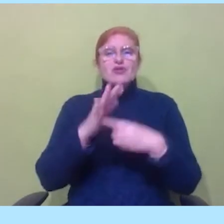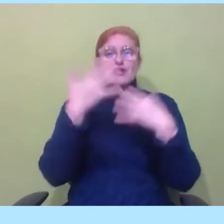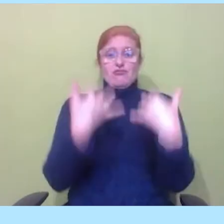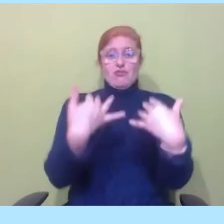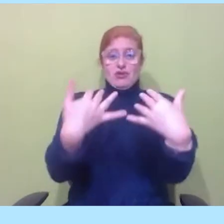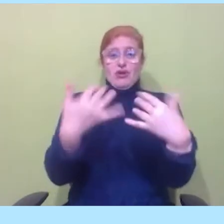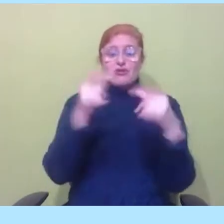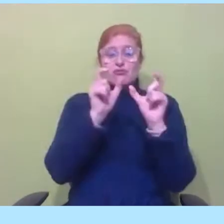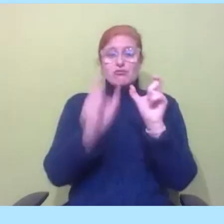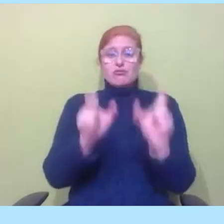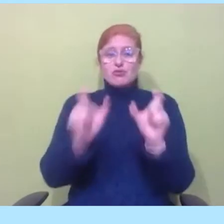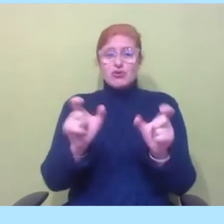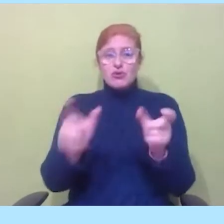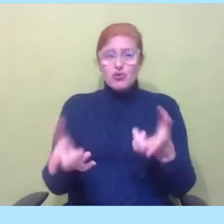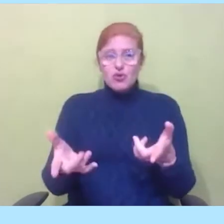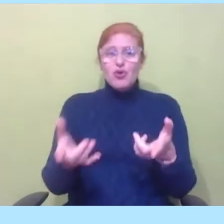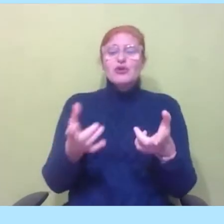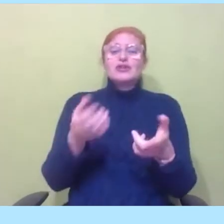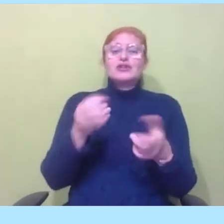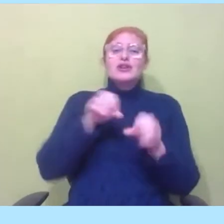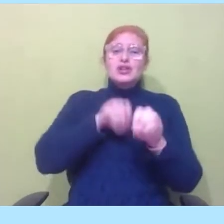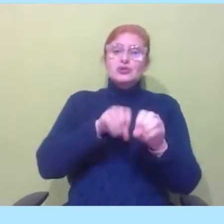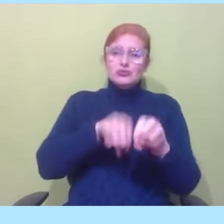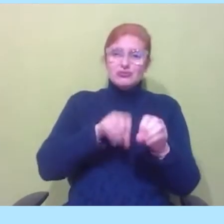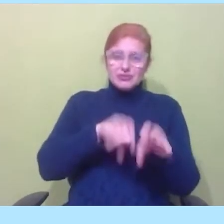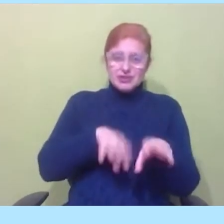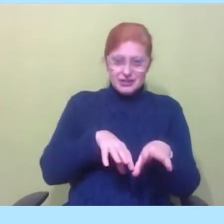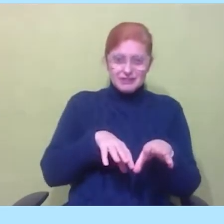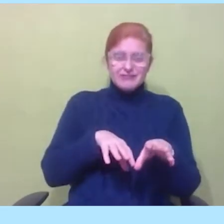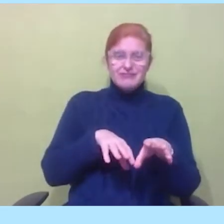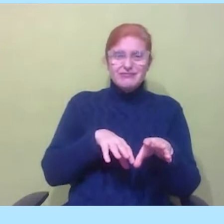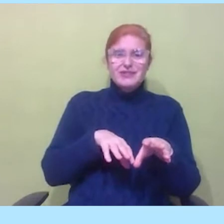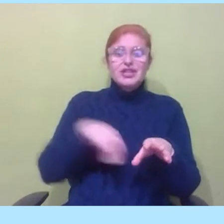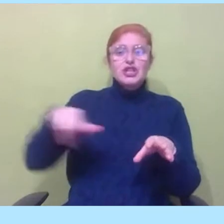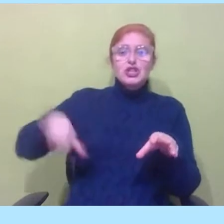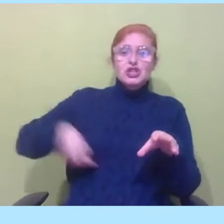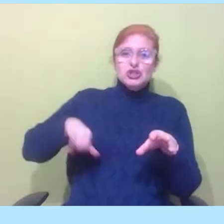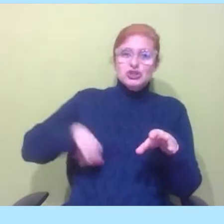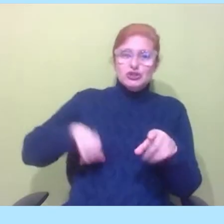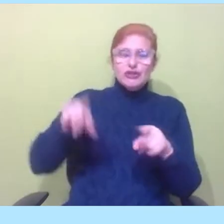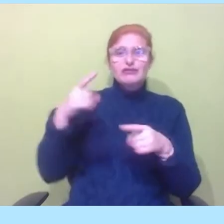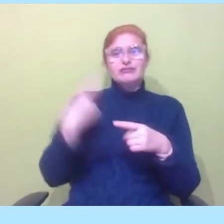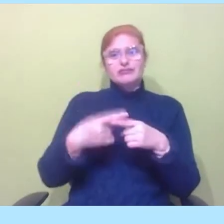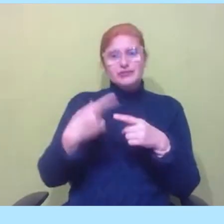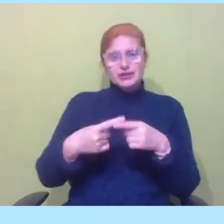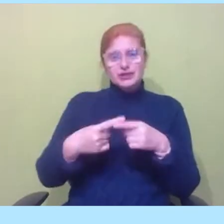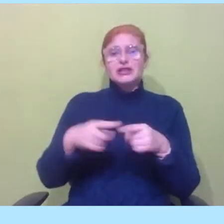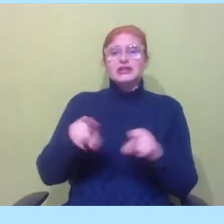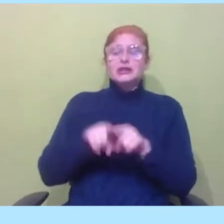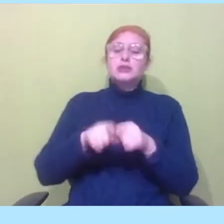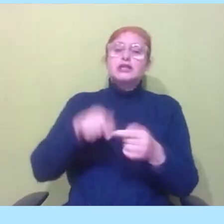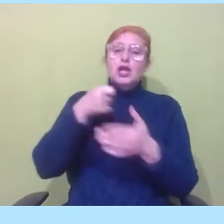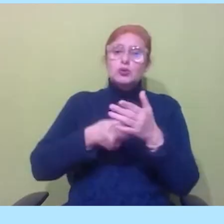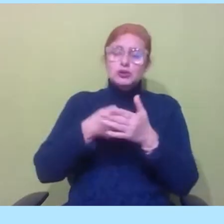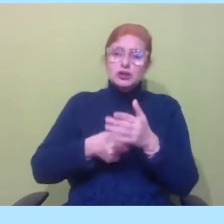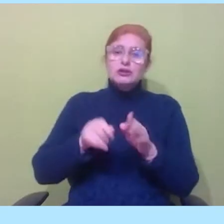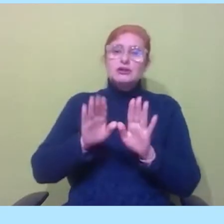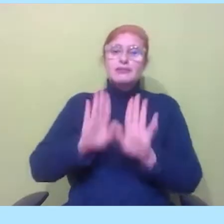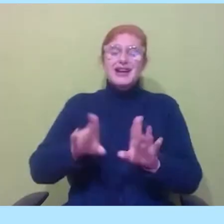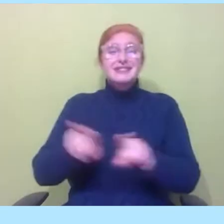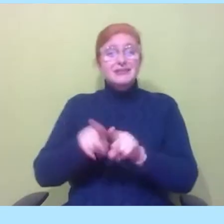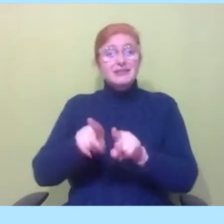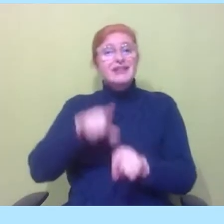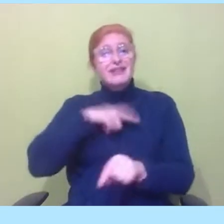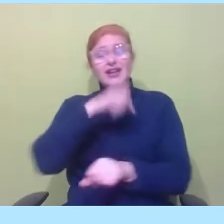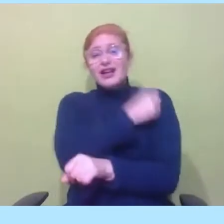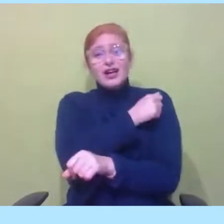estão educando e que sofrem ataques por conta do que estão educando, mas ao mesmo tempo tem aqueles alunos que não conseguem ter acesso ao vivo.